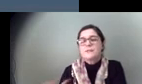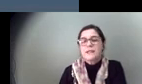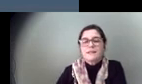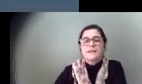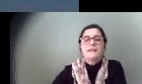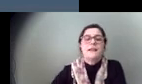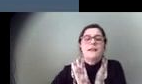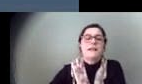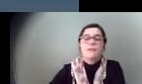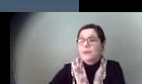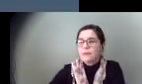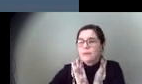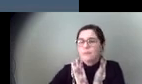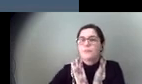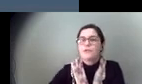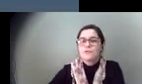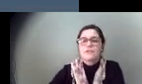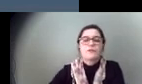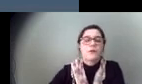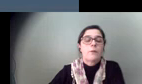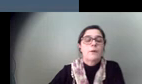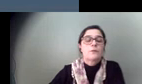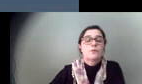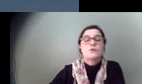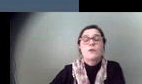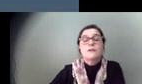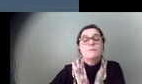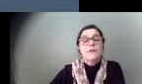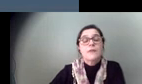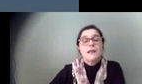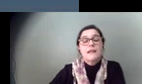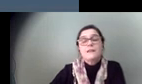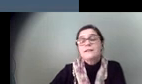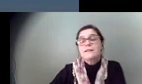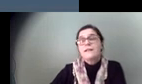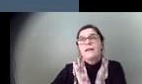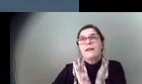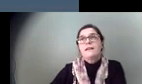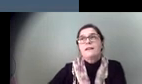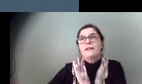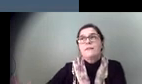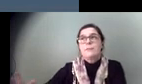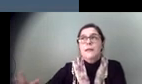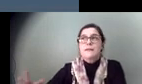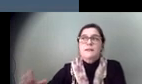né, a experiência dele, foi bem motivacional para todos nós. E assim,